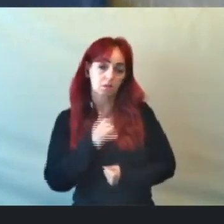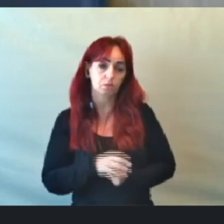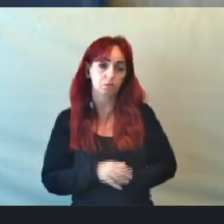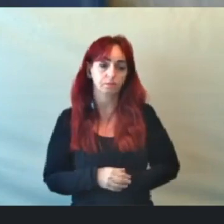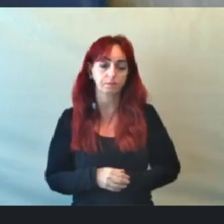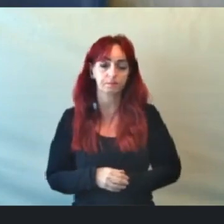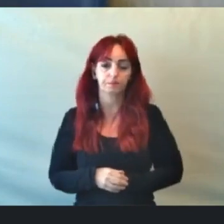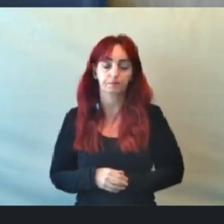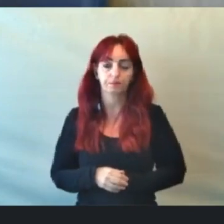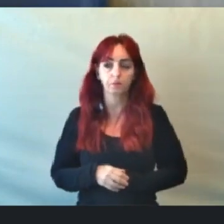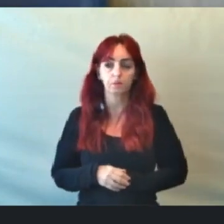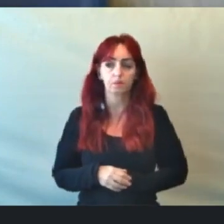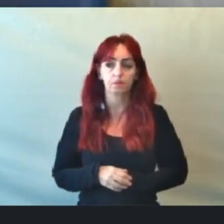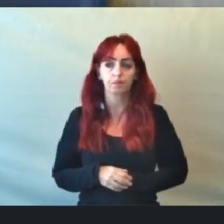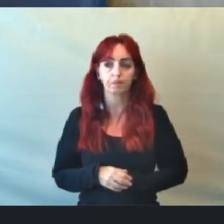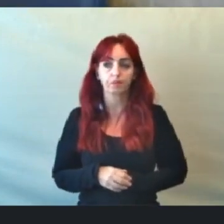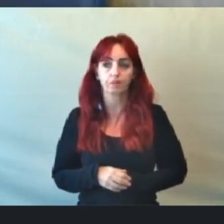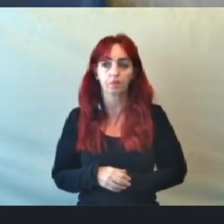E